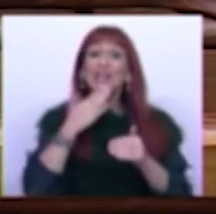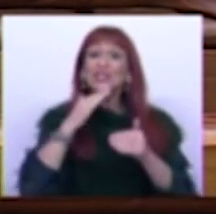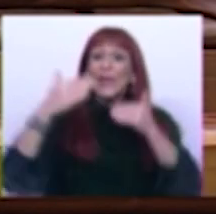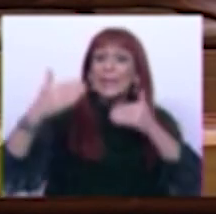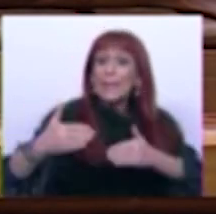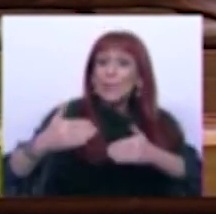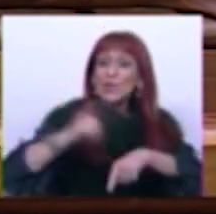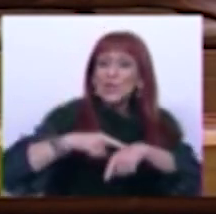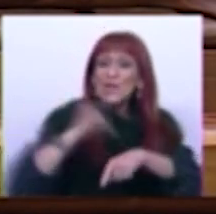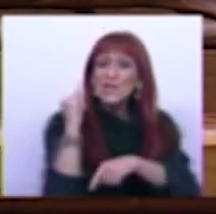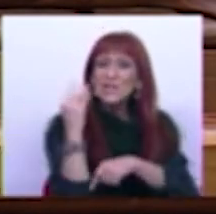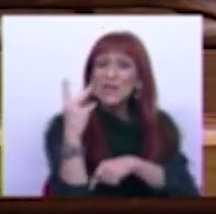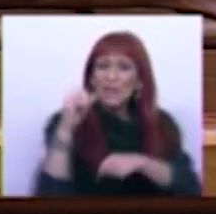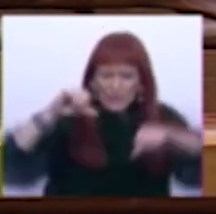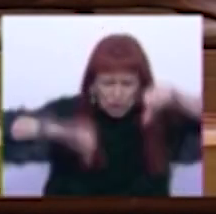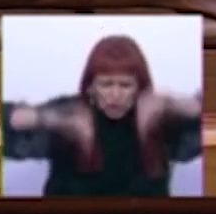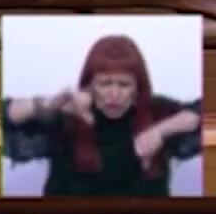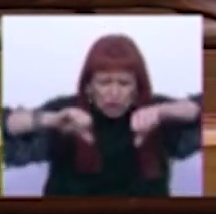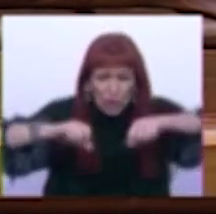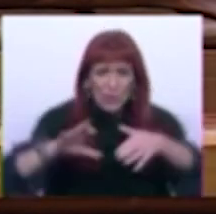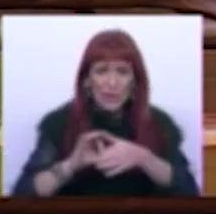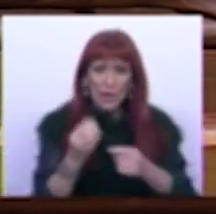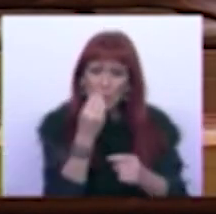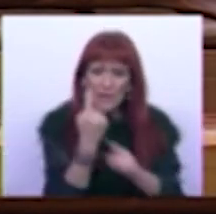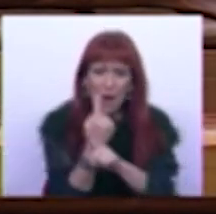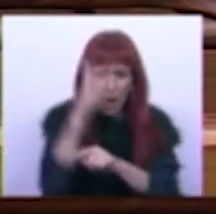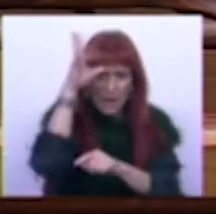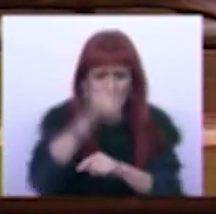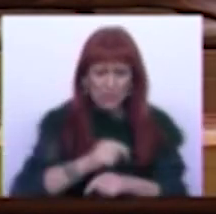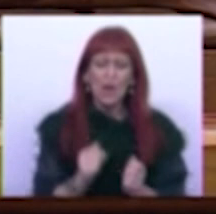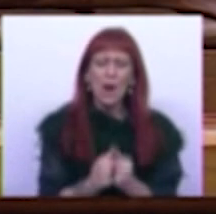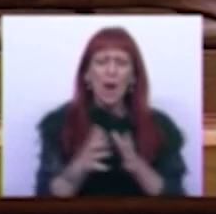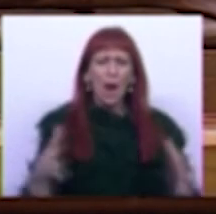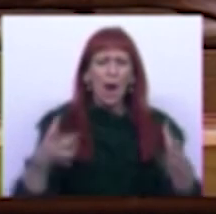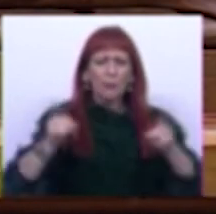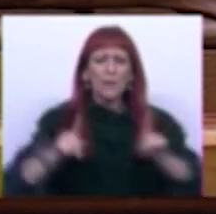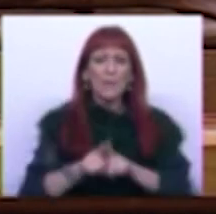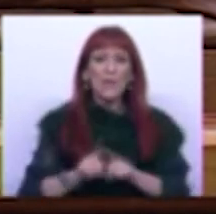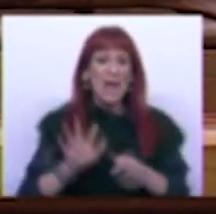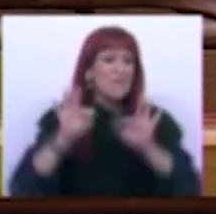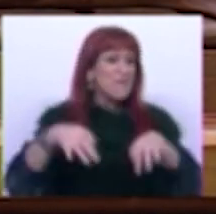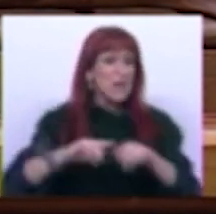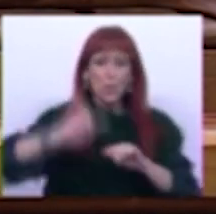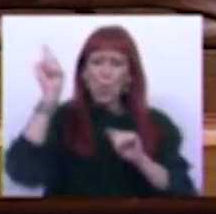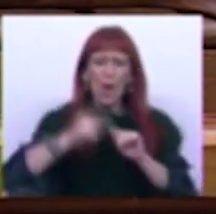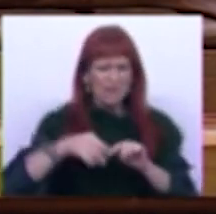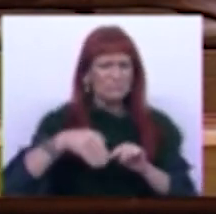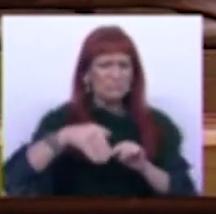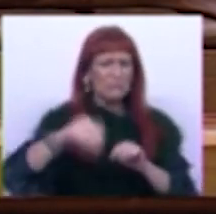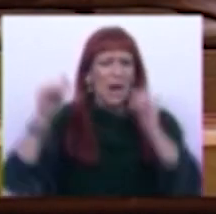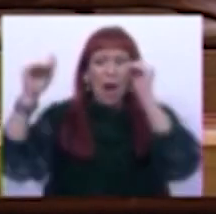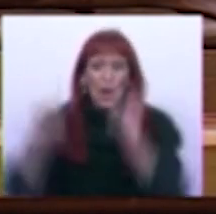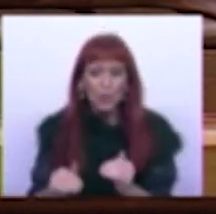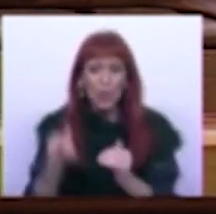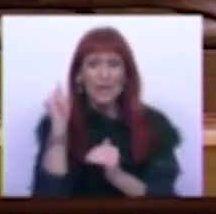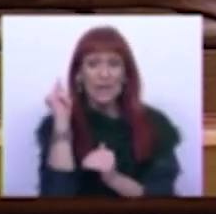temporária do IVA dos fertilizantes e das rações. Alargaremos também, até ao final deste ano, a redução